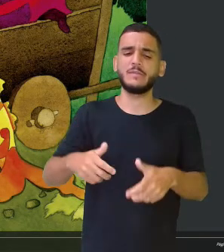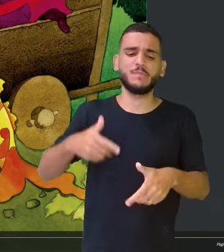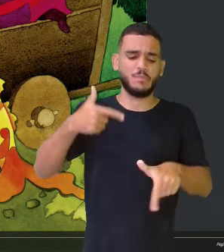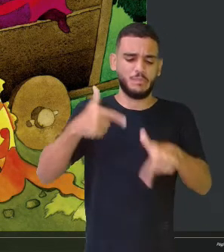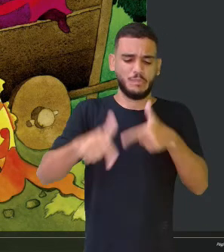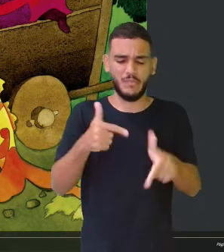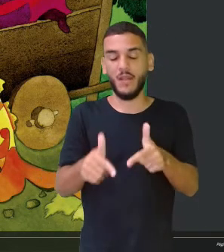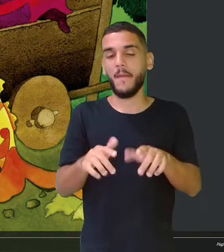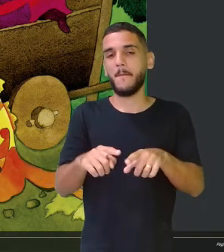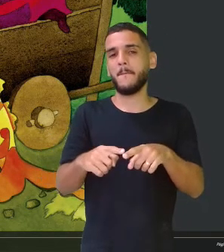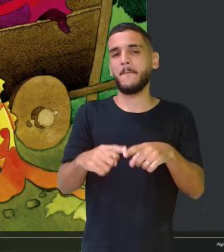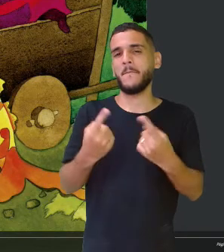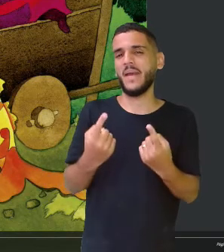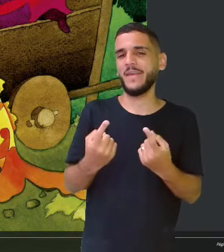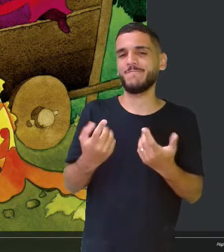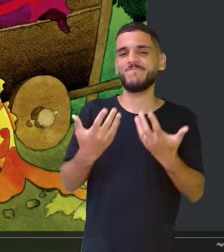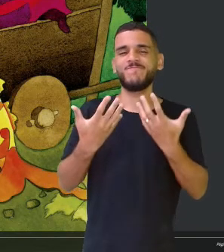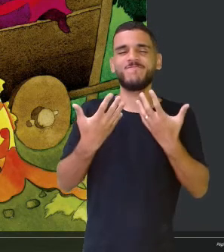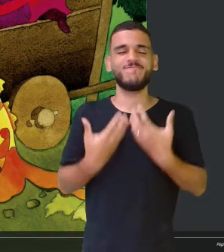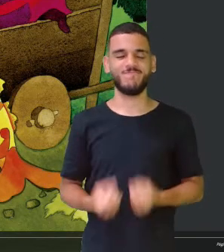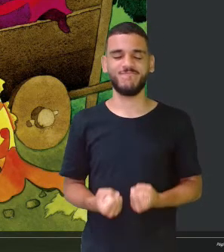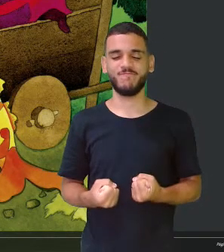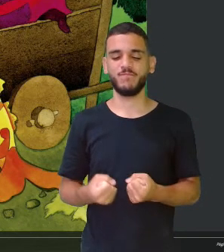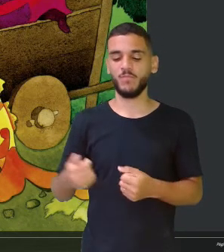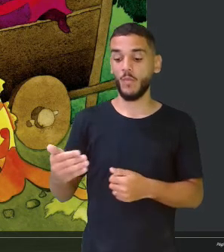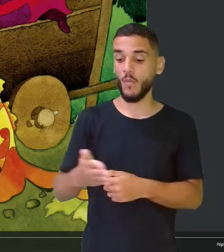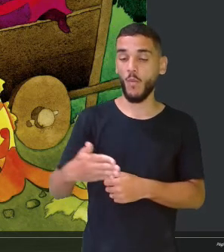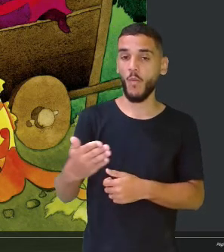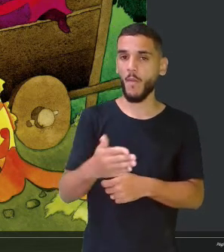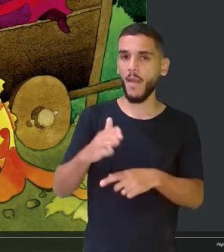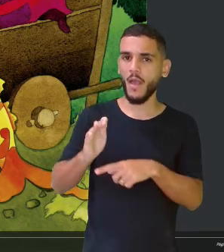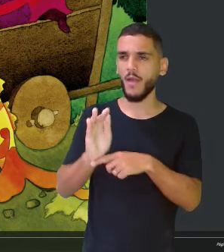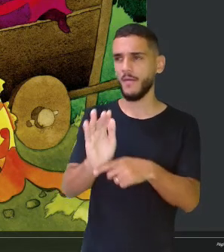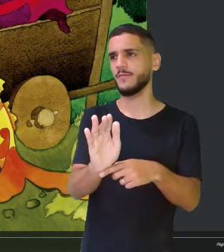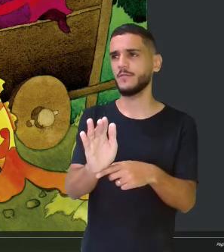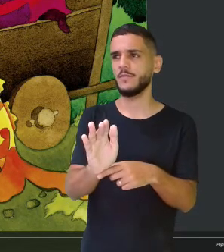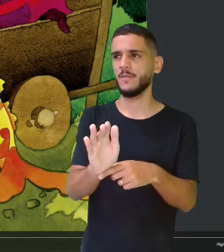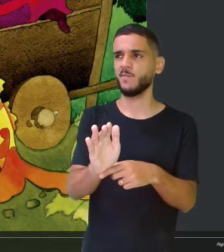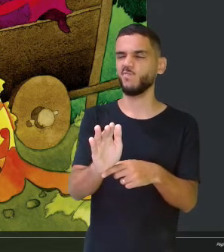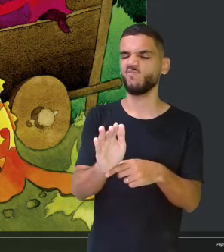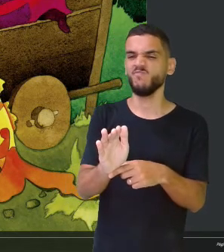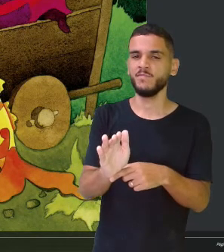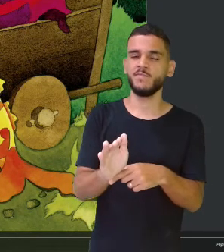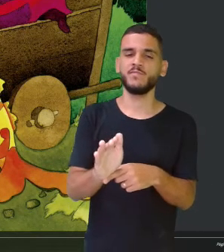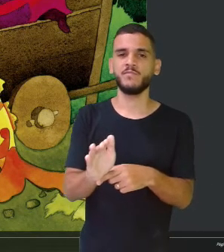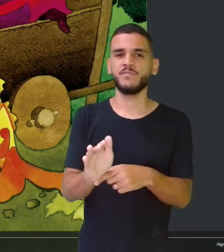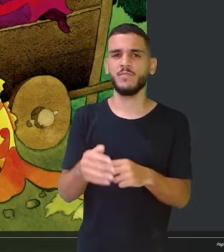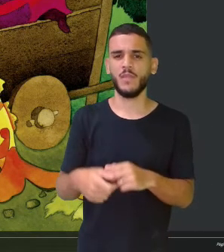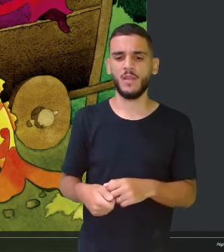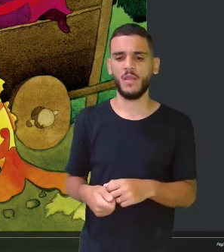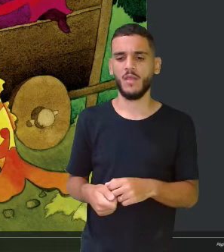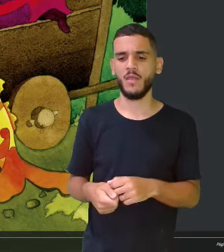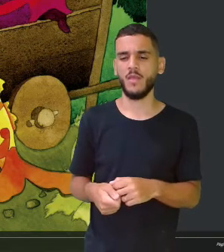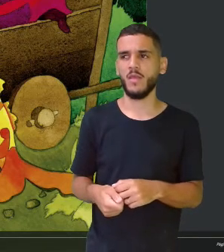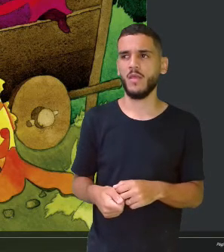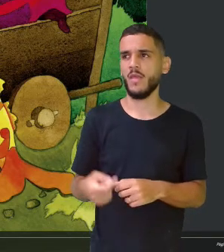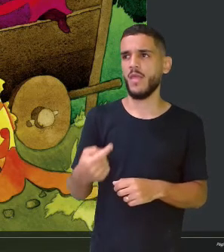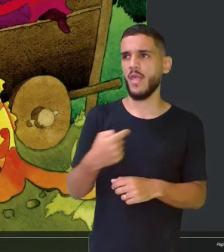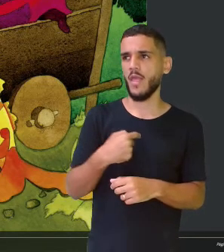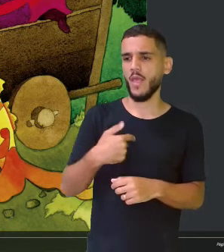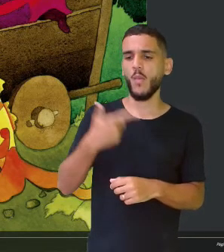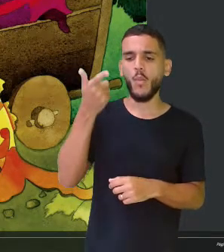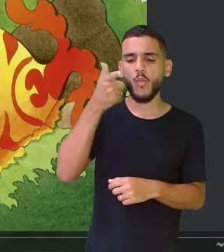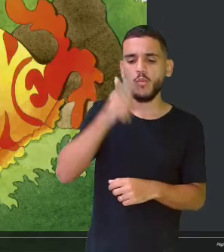não conseguiam. O peixe tentou ajudar. Nisso havia um vozeirão. Deixe, peixe, que eu pego esse